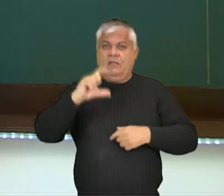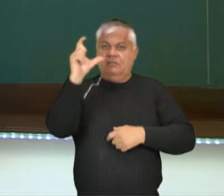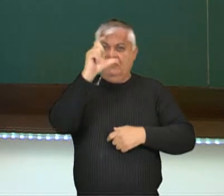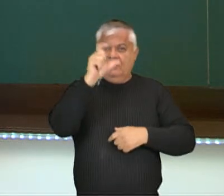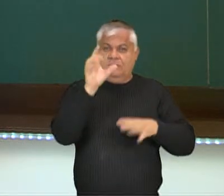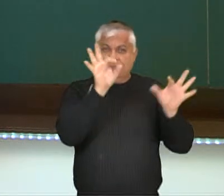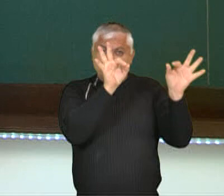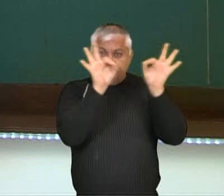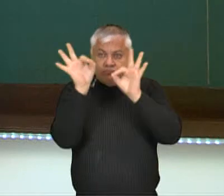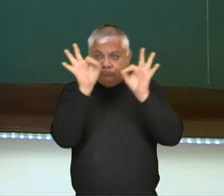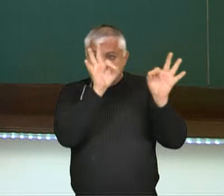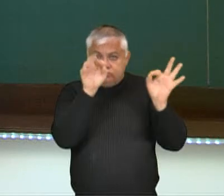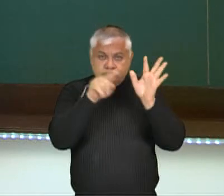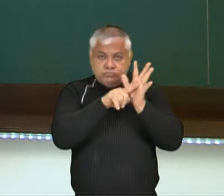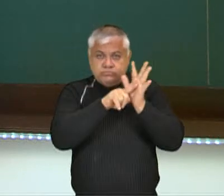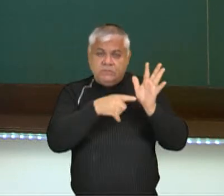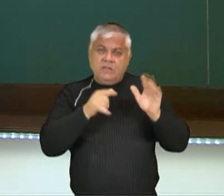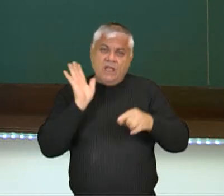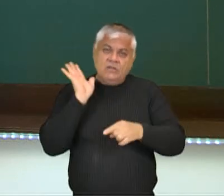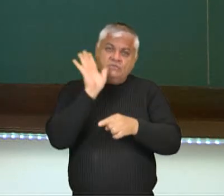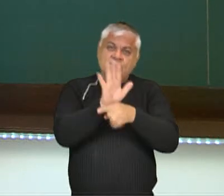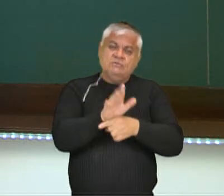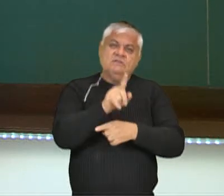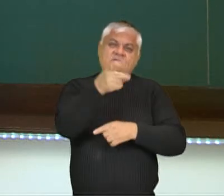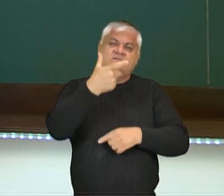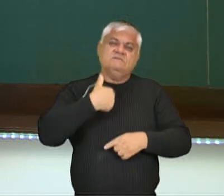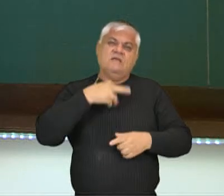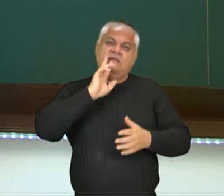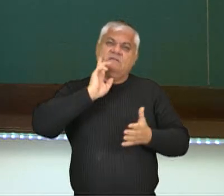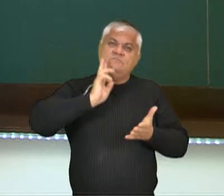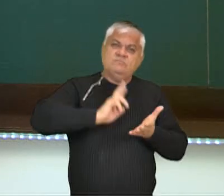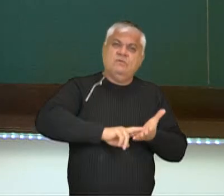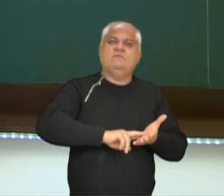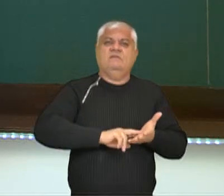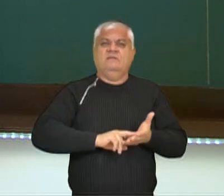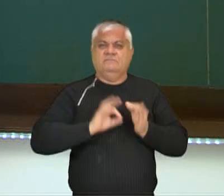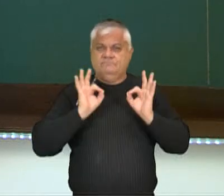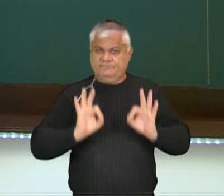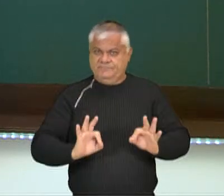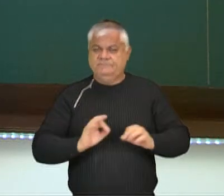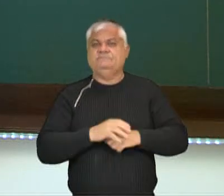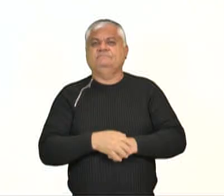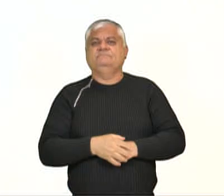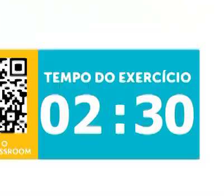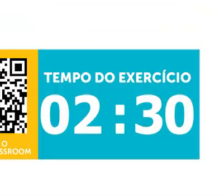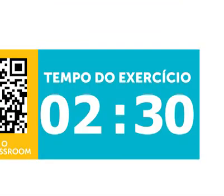possa consultar também e ajudar você aí a responder a questão, certo?